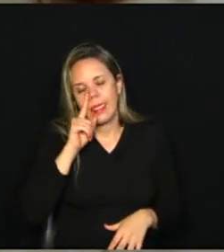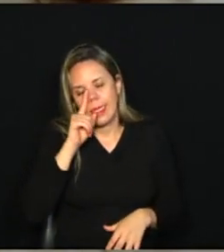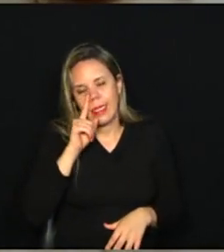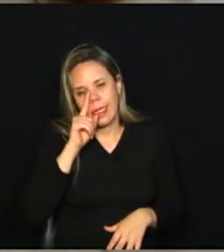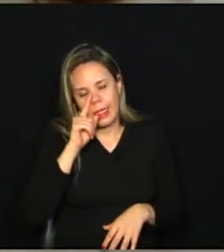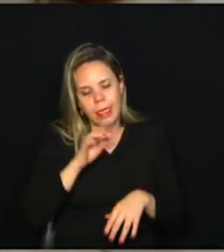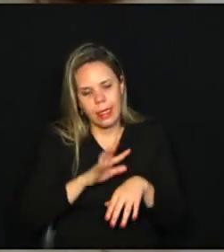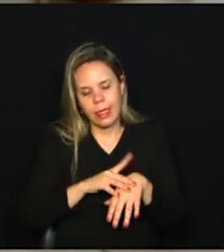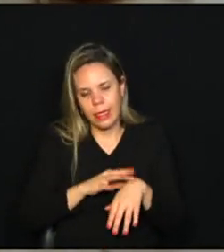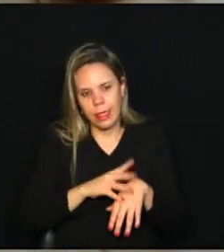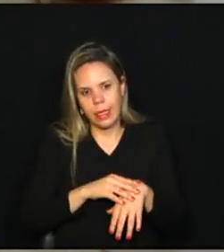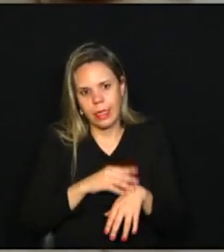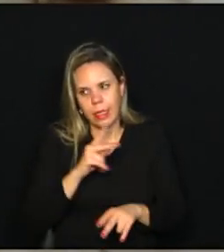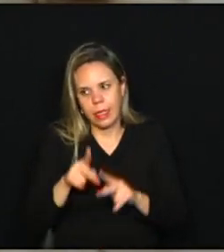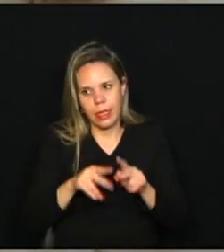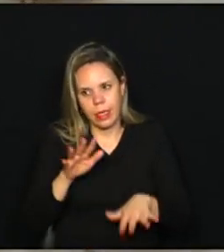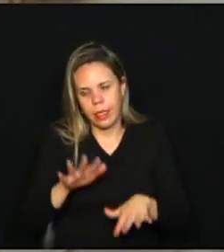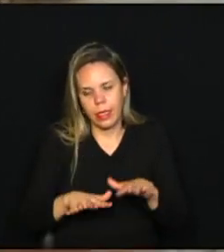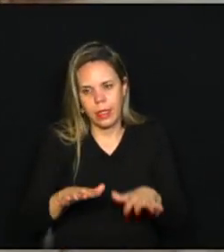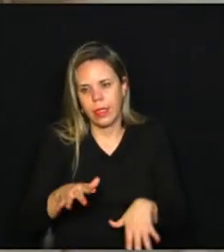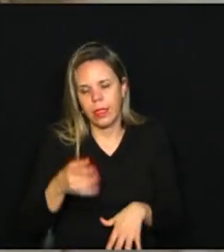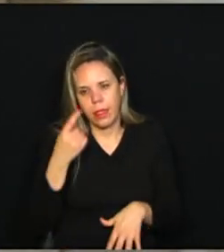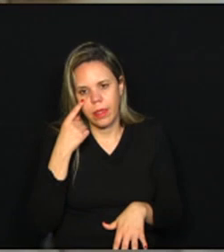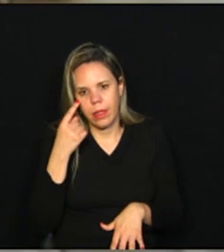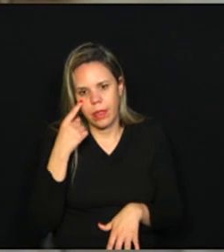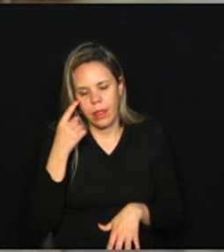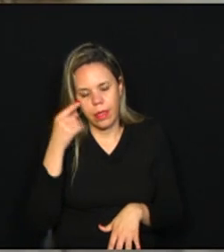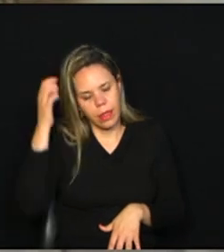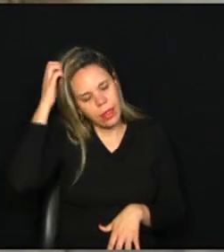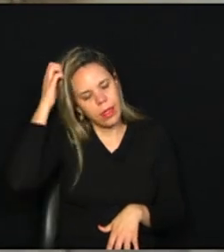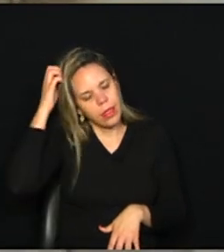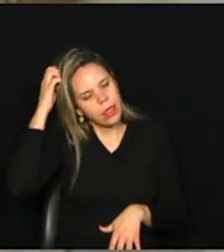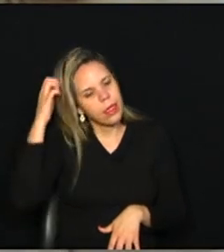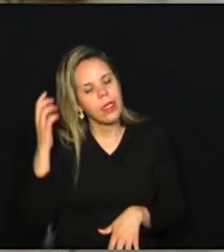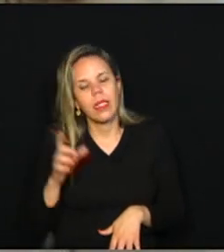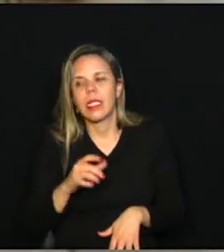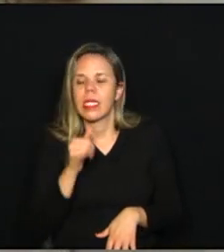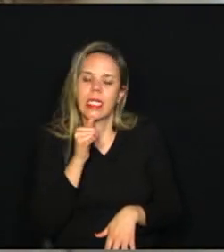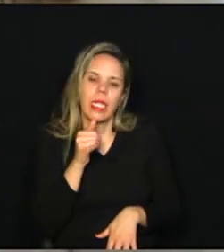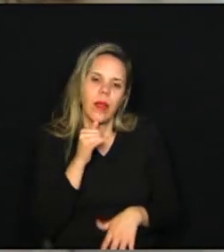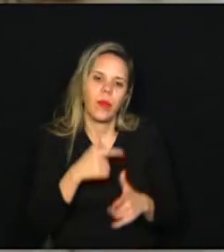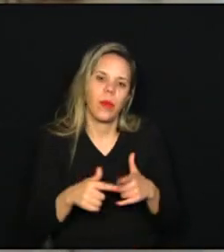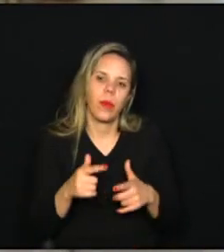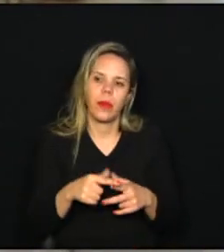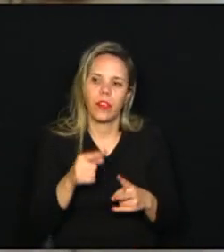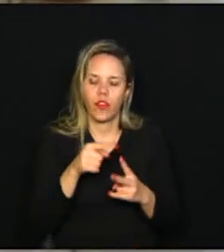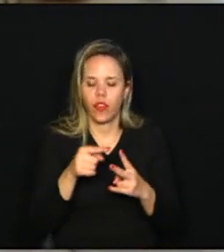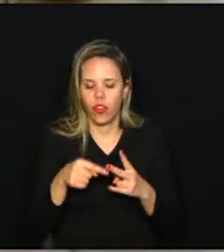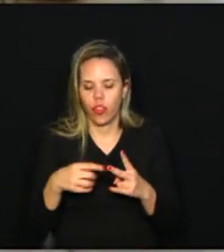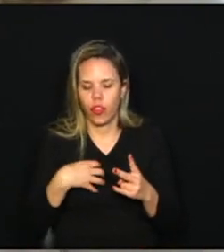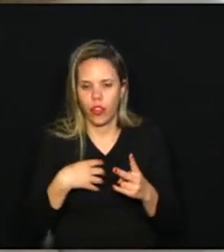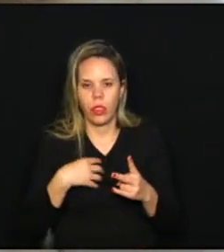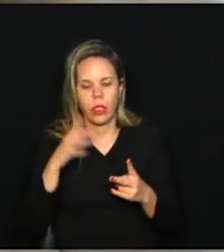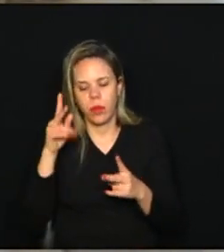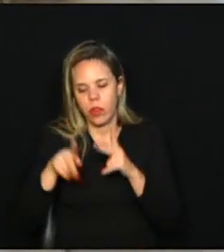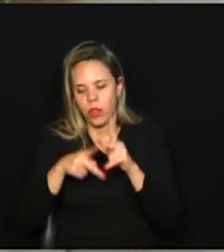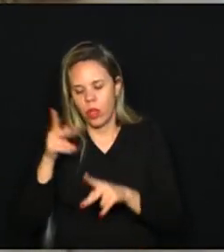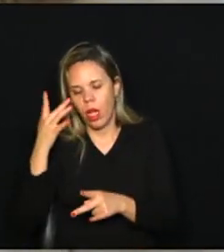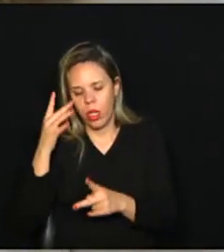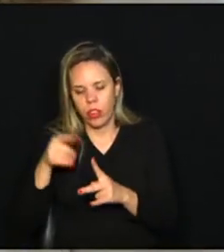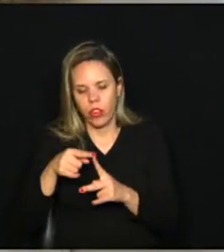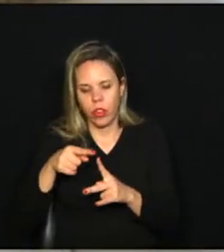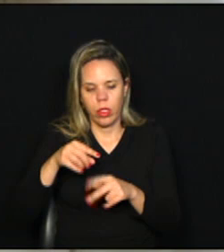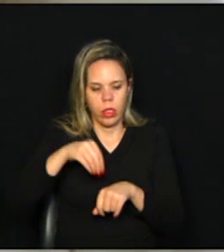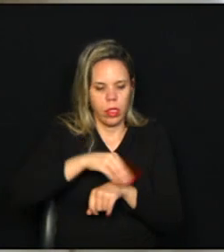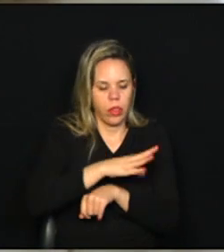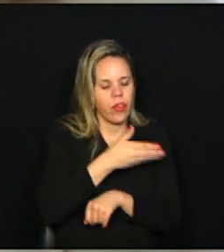um entendimento que a gente vê dos 2 lados extremos, né? A questão de pessoas que acham que se transmite